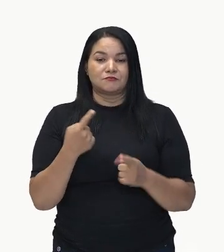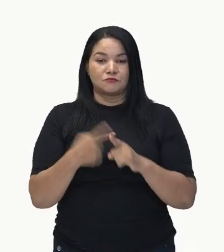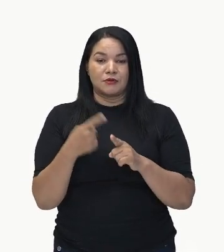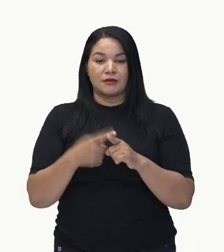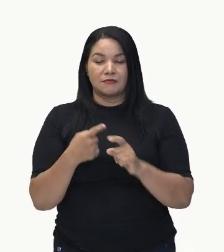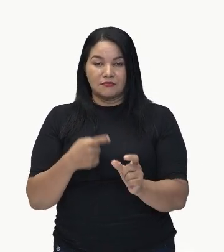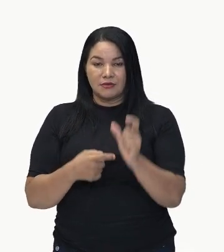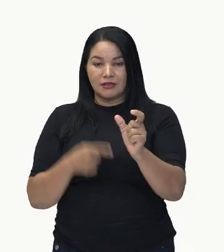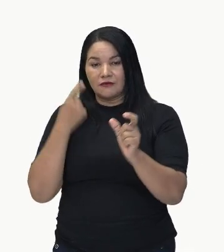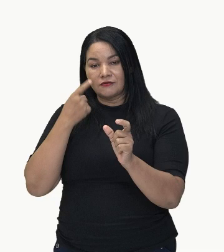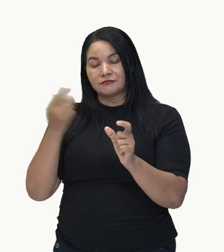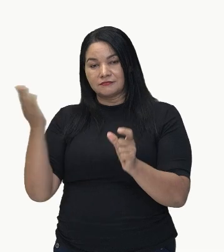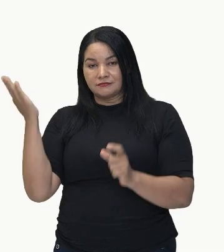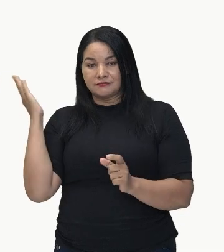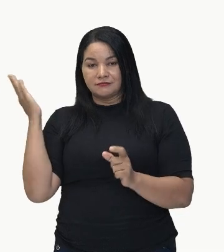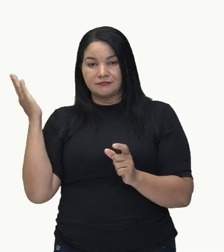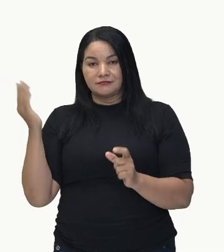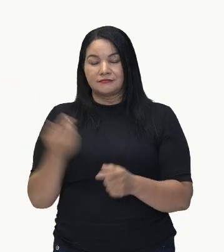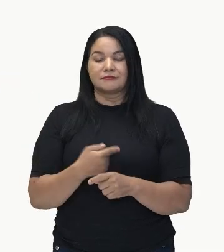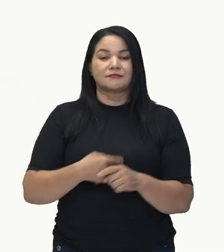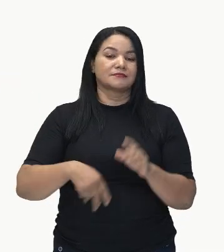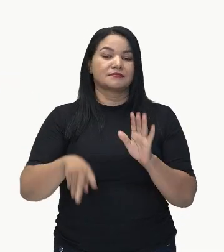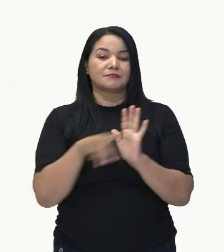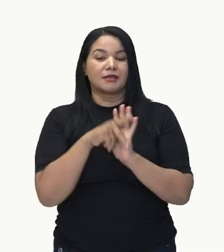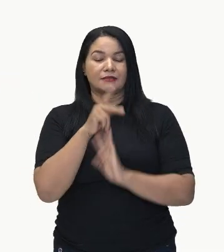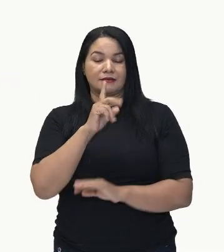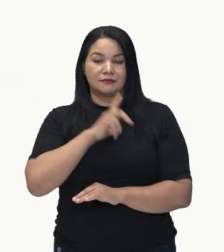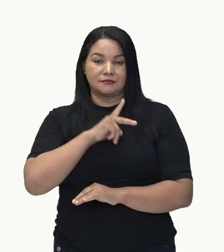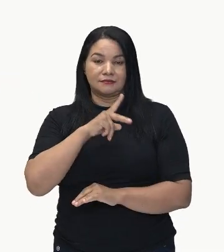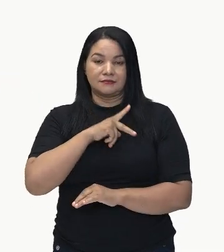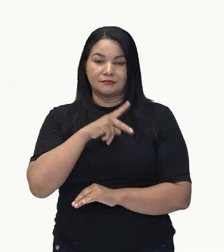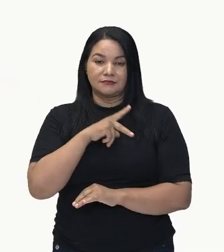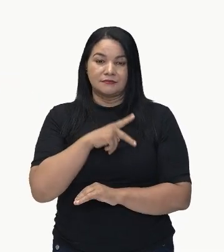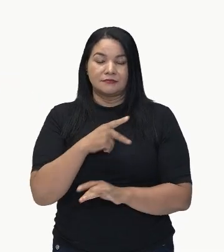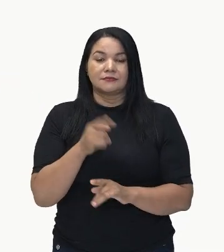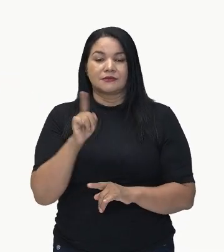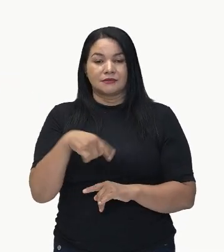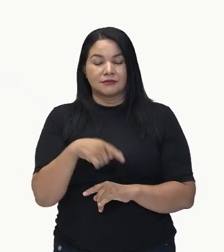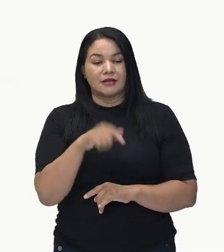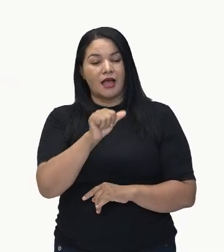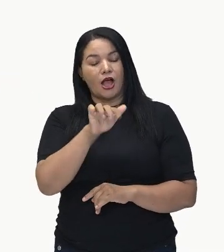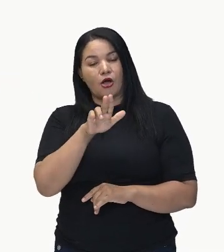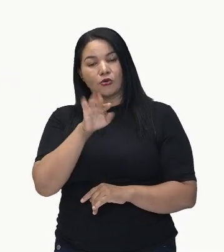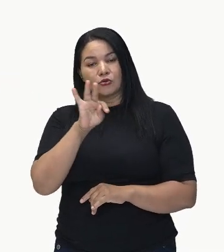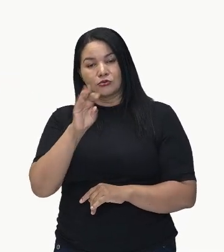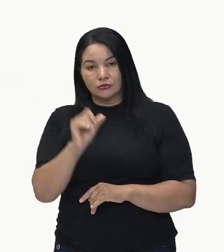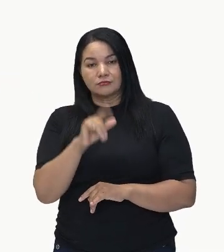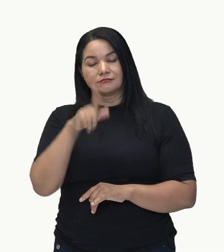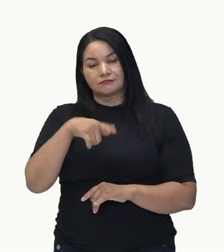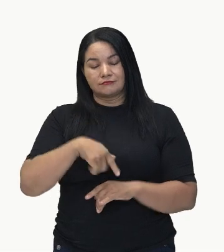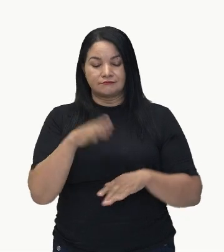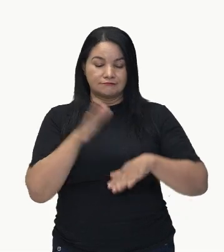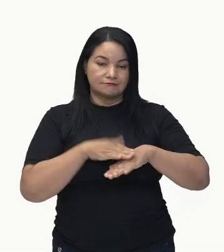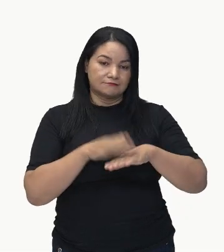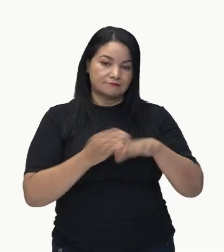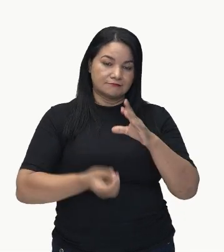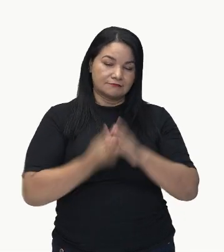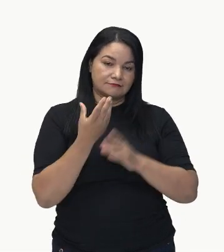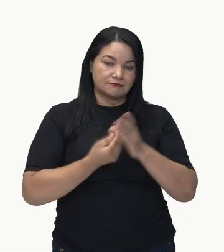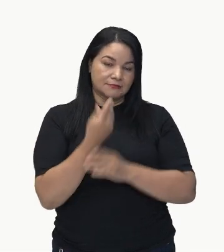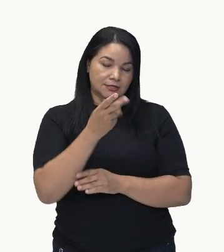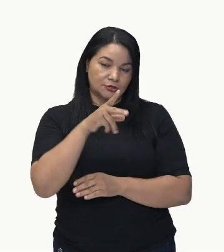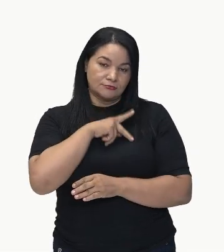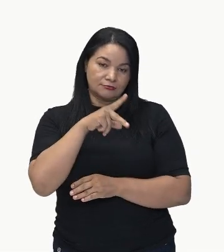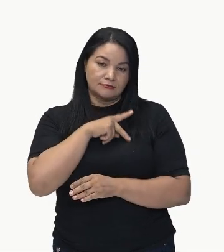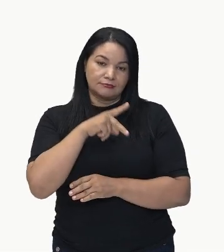autopsicografia, ele está dizendo que é uma psicografia feita e realizada por ele mesmo, né? Ele psicografando